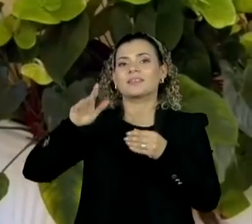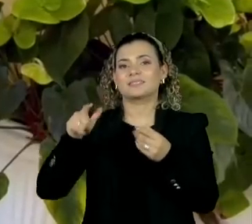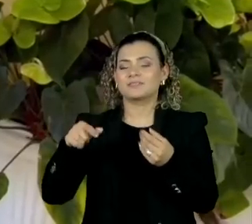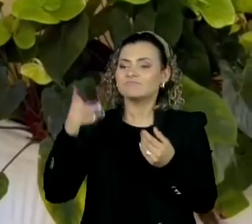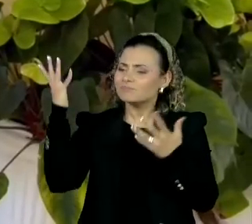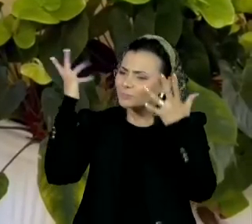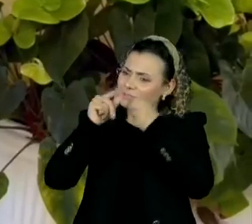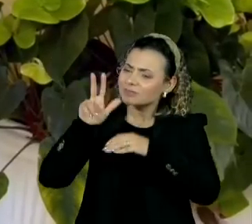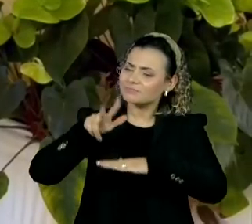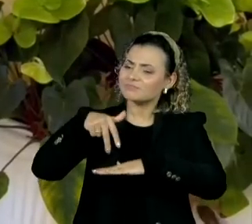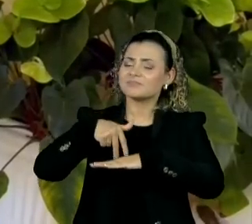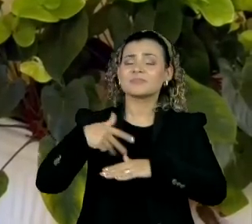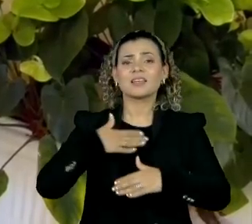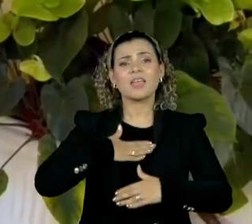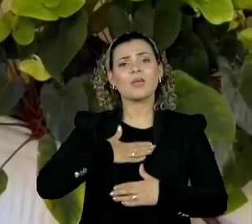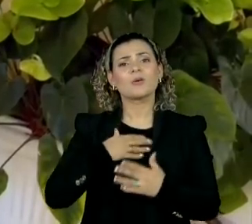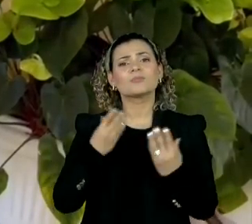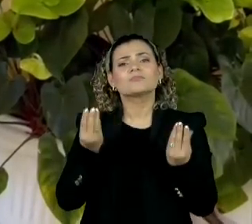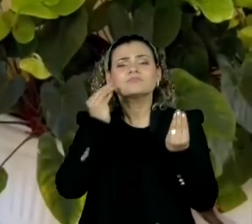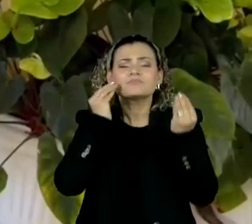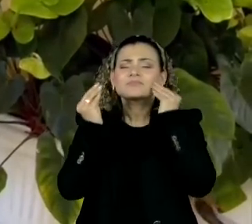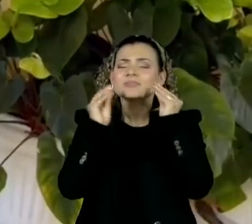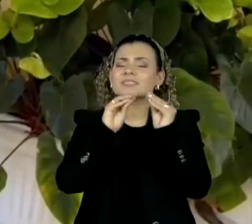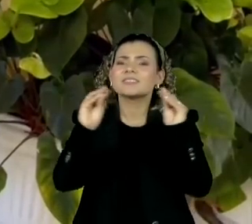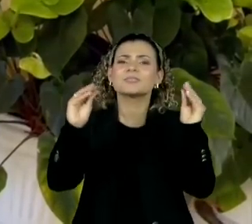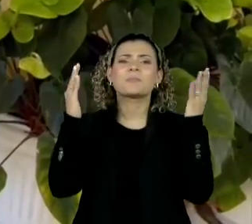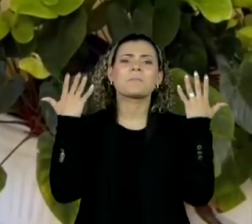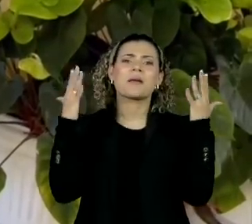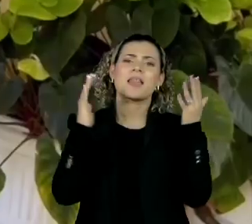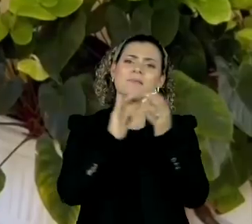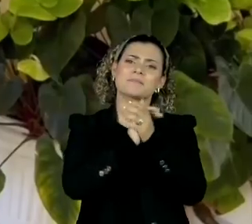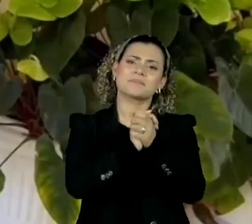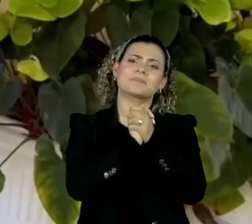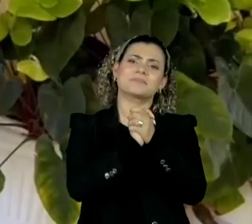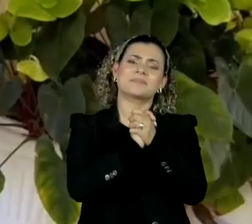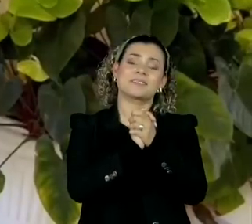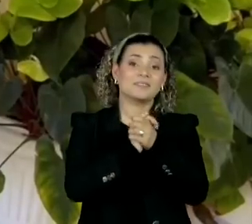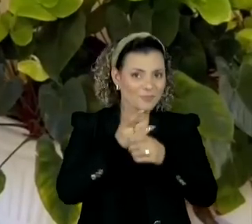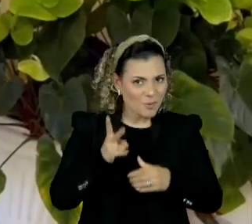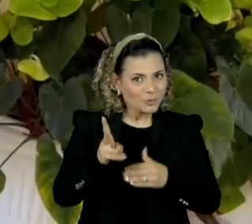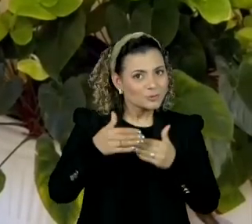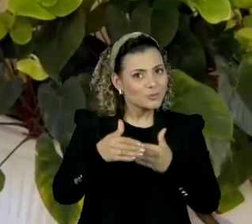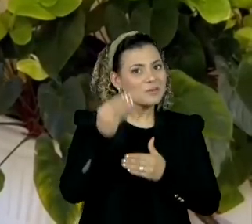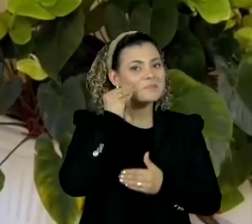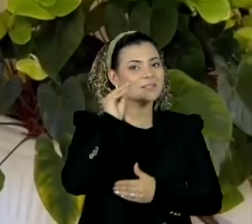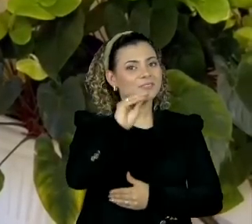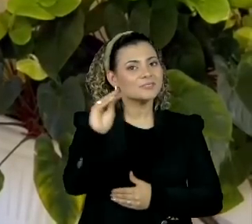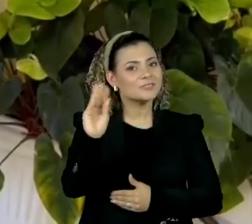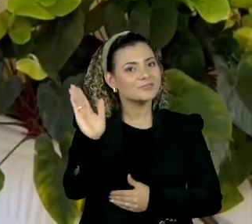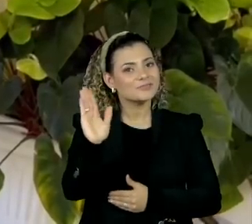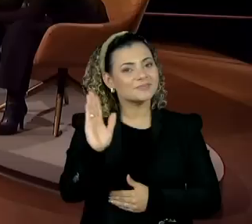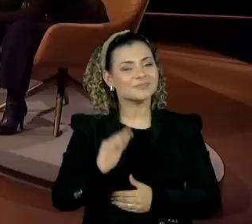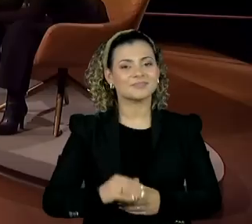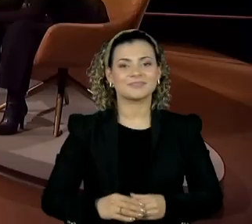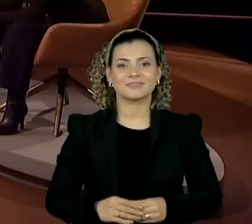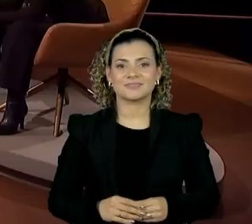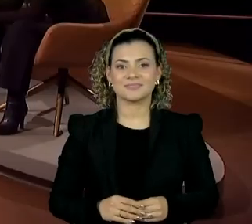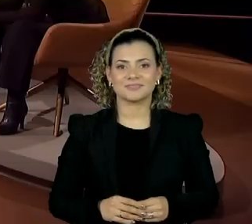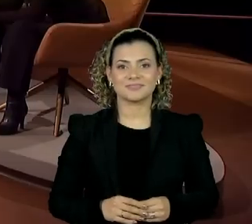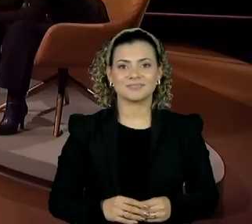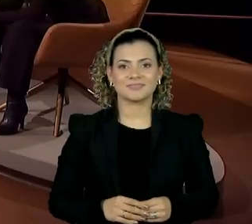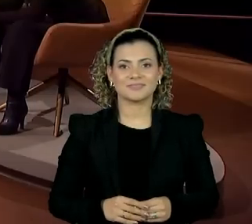bonita. Enfim, tô aqui para te mandar muitos beijos, parabéns, vamos em frente. Beijão, Fernanda.